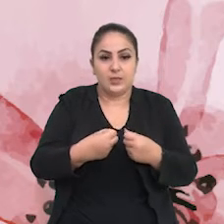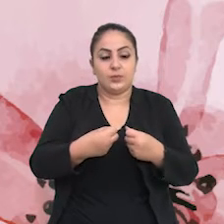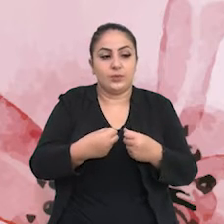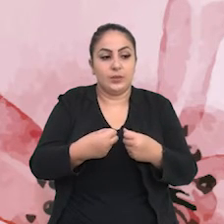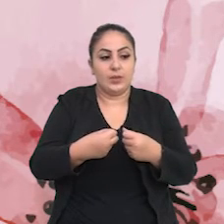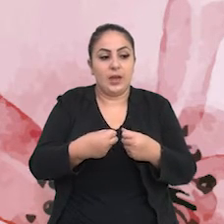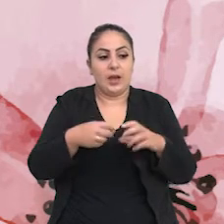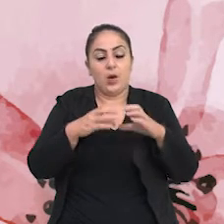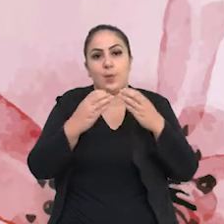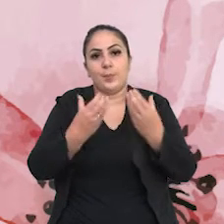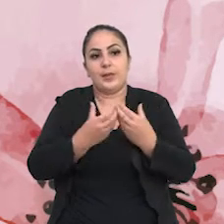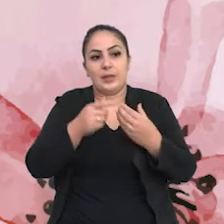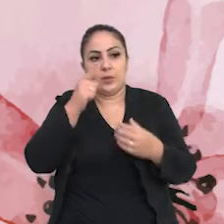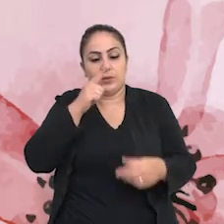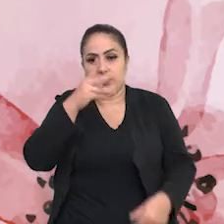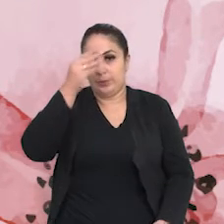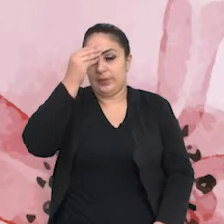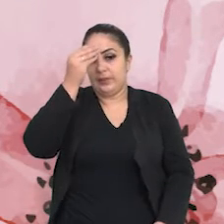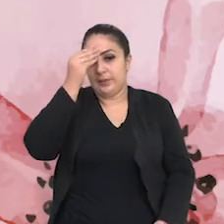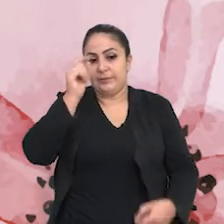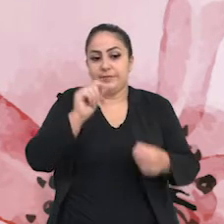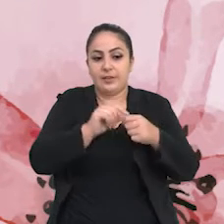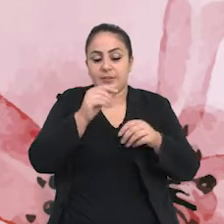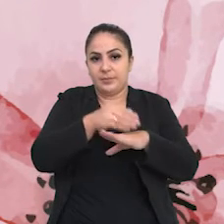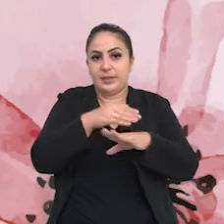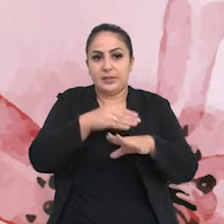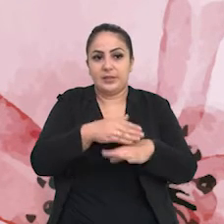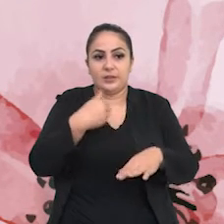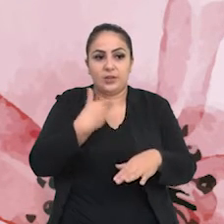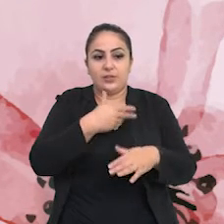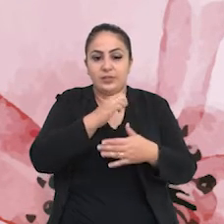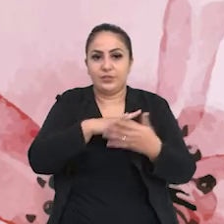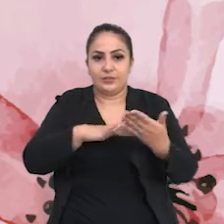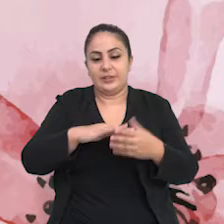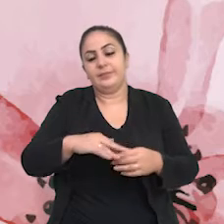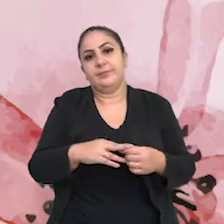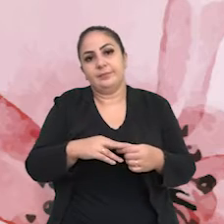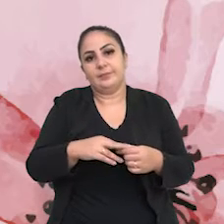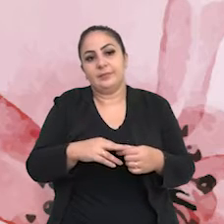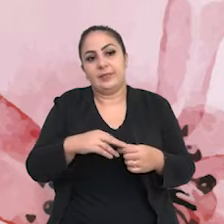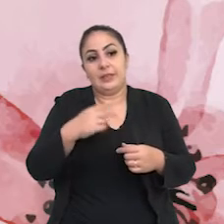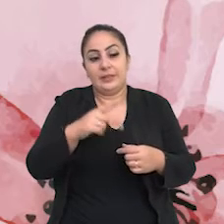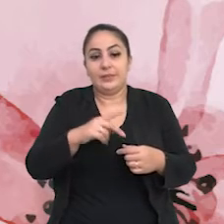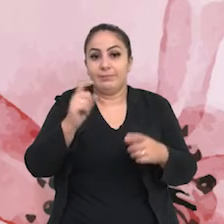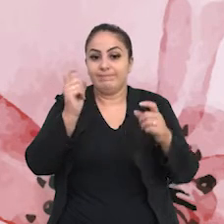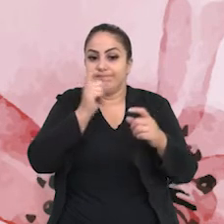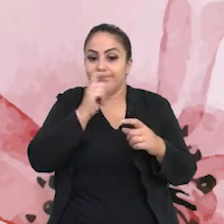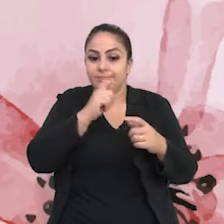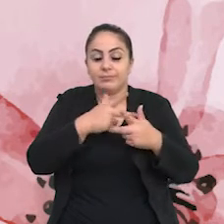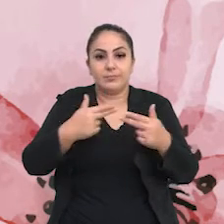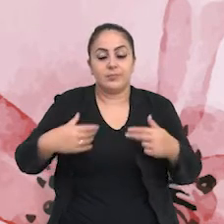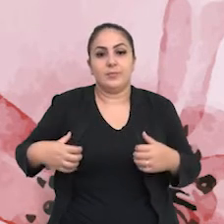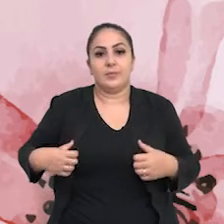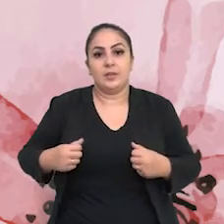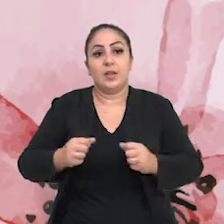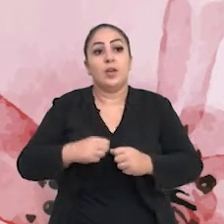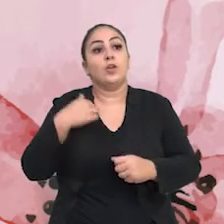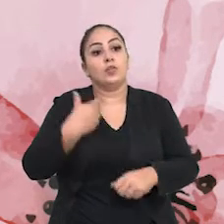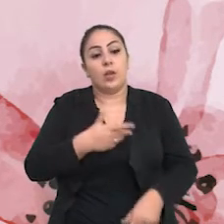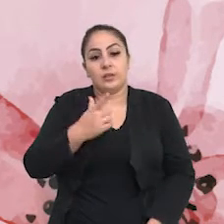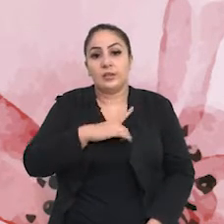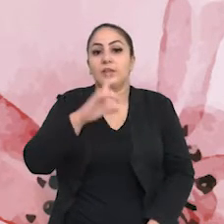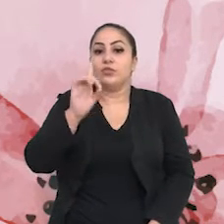sobrecarga, a comunidade entende que faz parte das nossas atividades, mas isso é equivocado. Nós